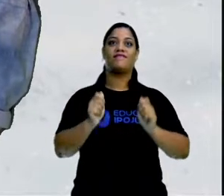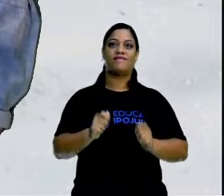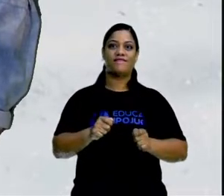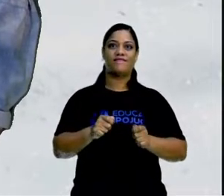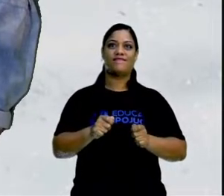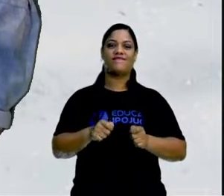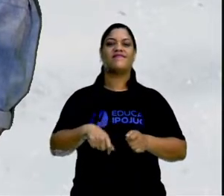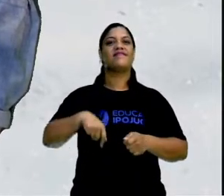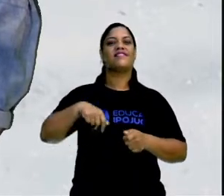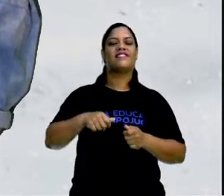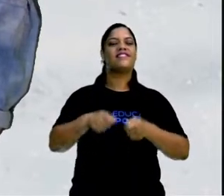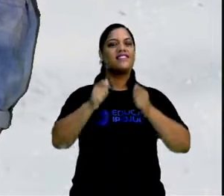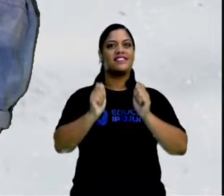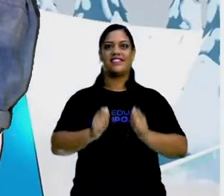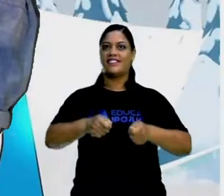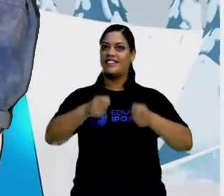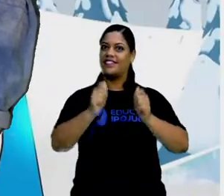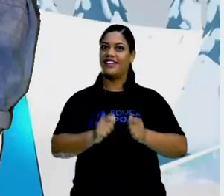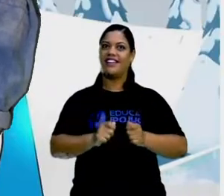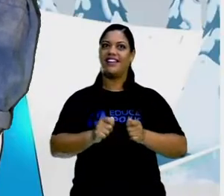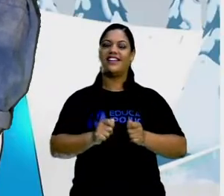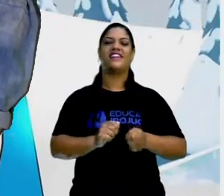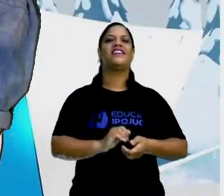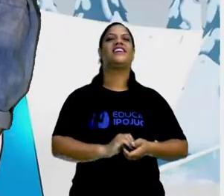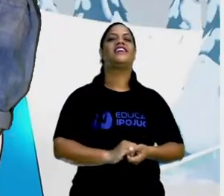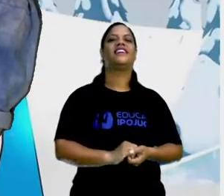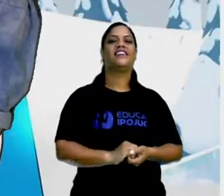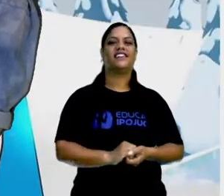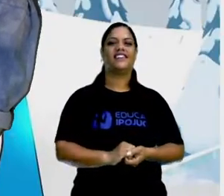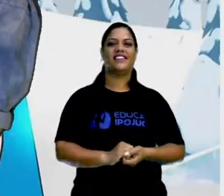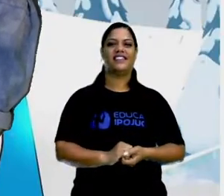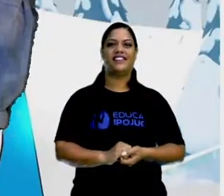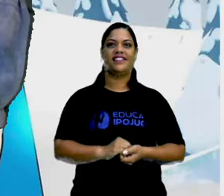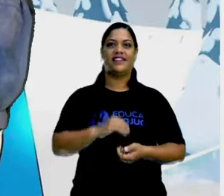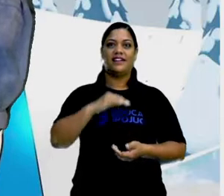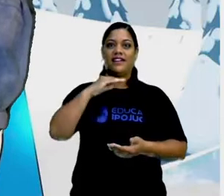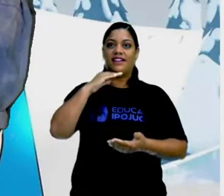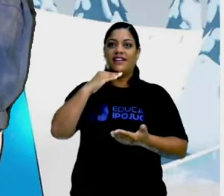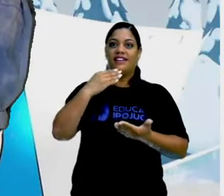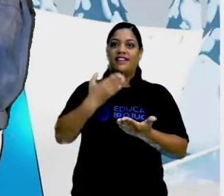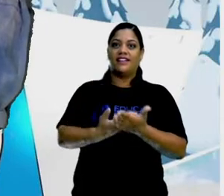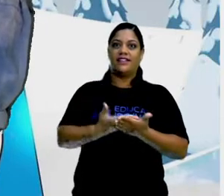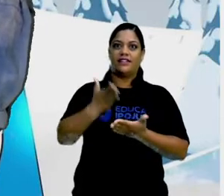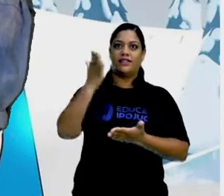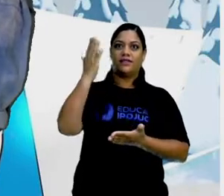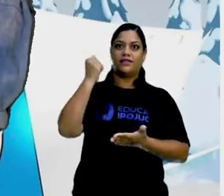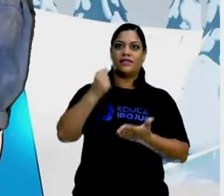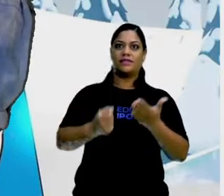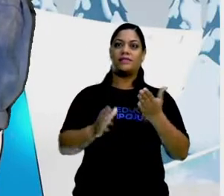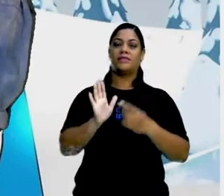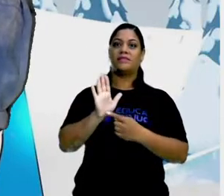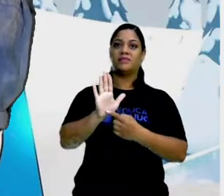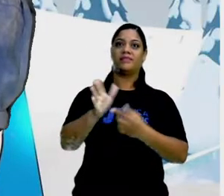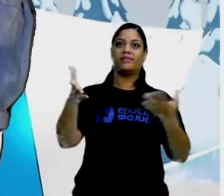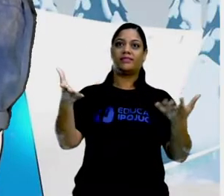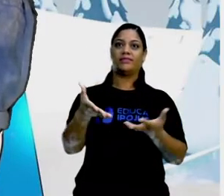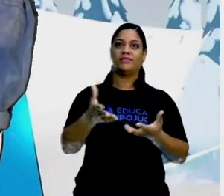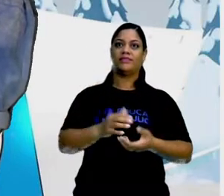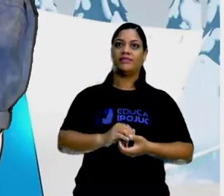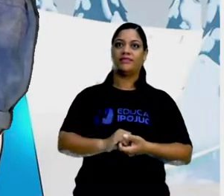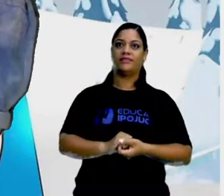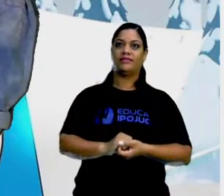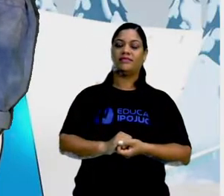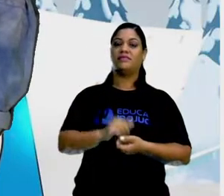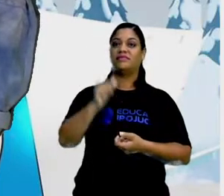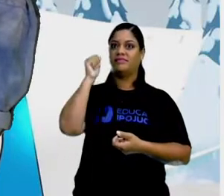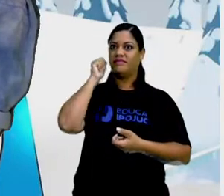leiturinha. Ah, tá. Ah, ó. Oh. Tu sabe quem apareceu agora? Essa